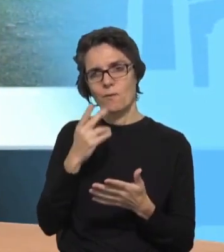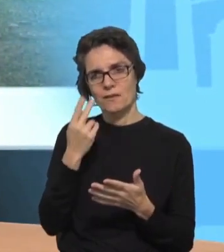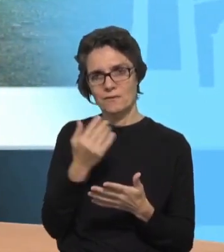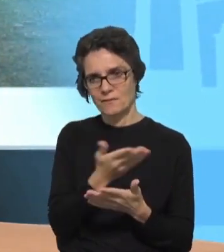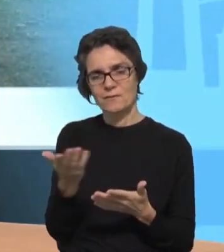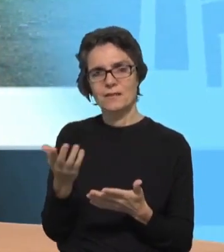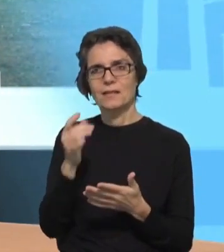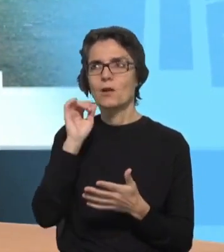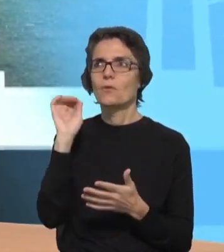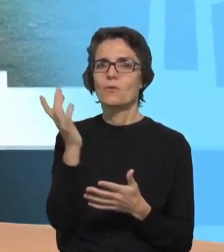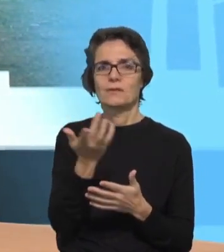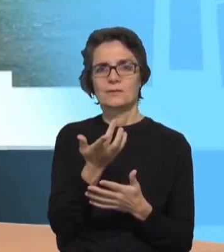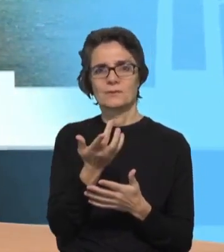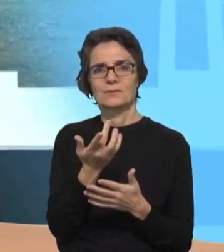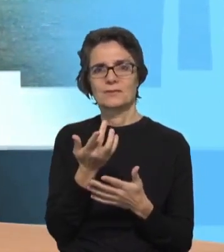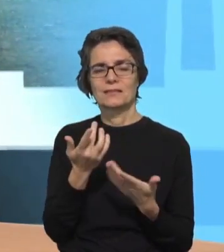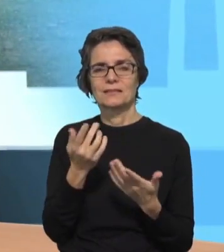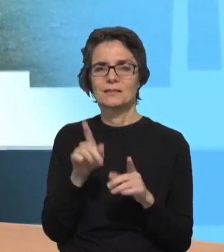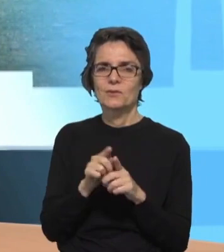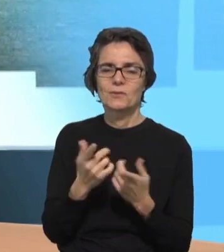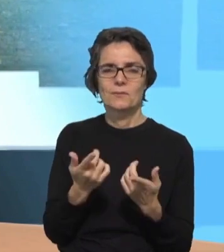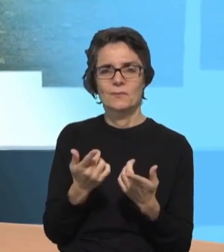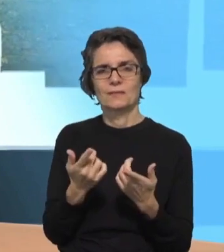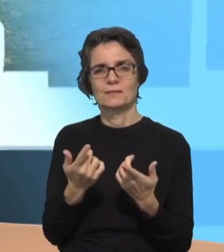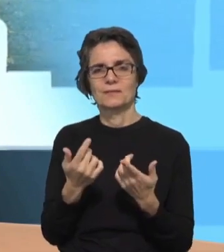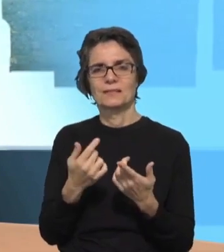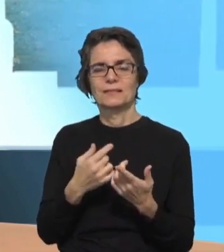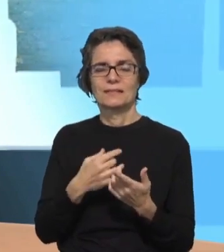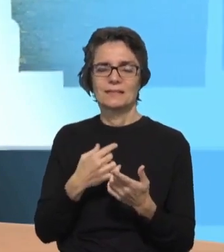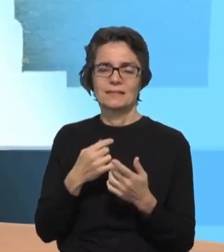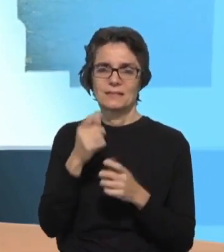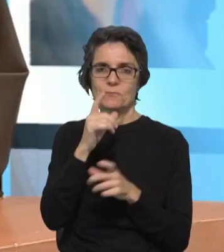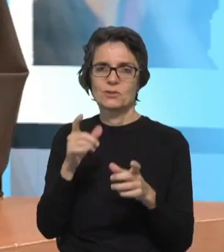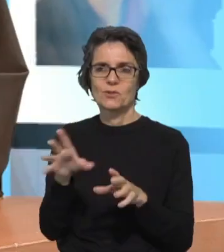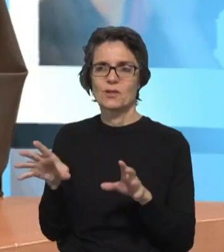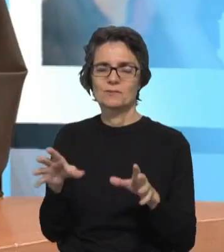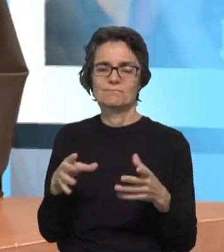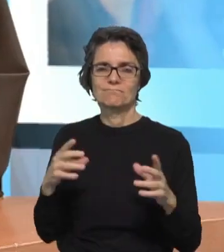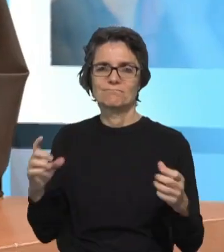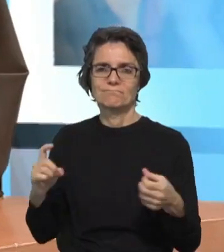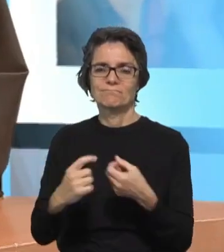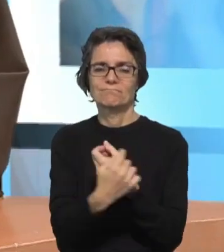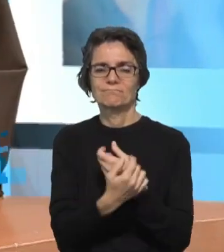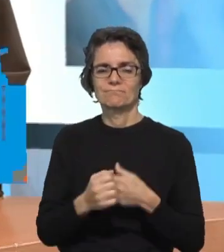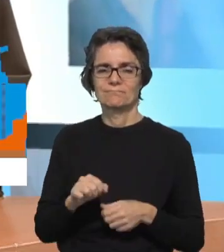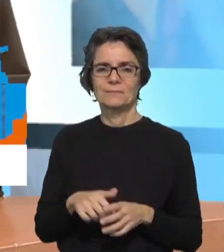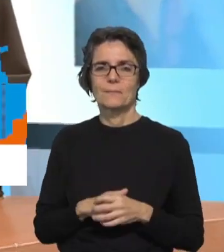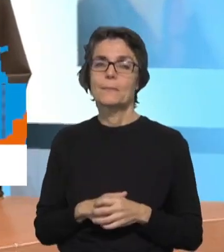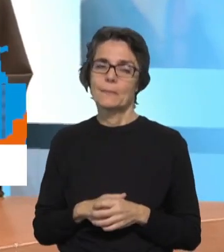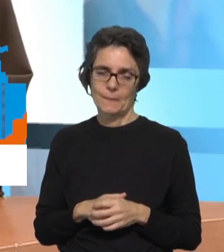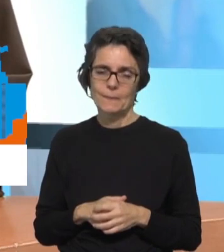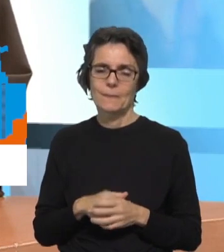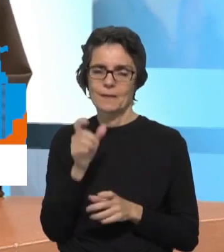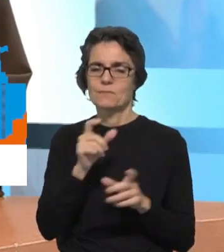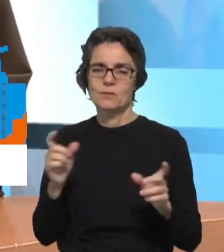com a natureza, continua a contagiar crentes e não crentes? Cada vez mais, Paulo. Eu mesmo